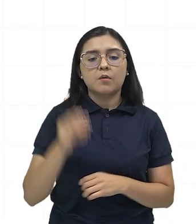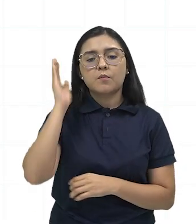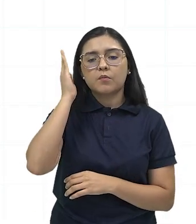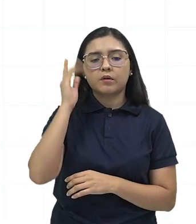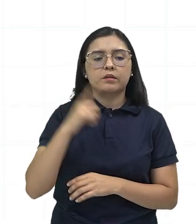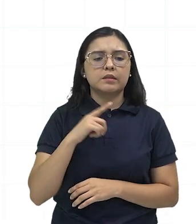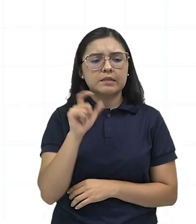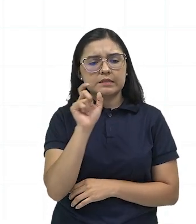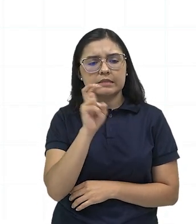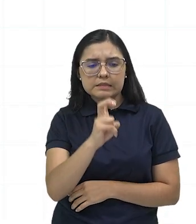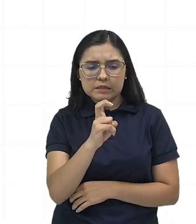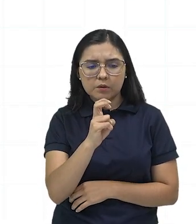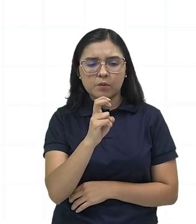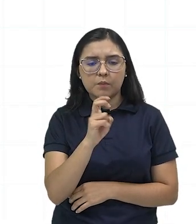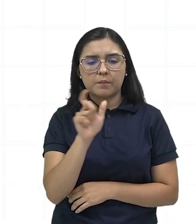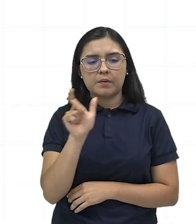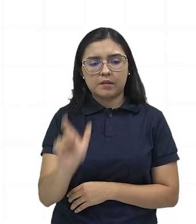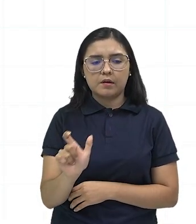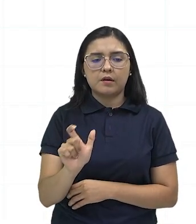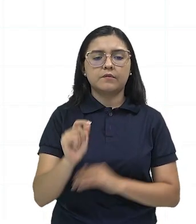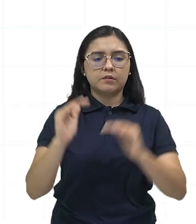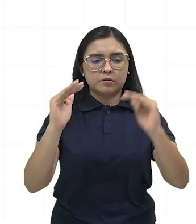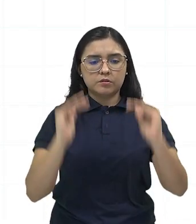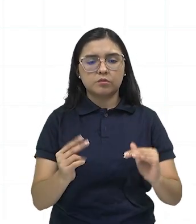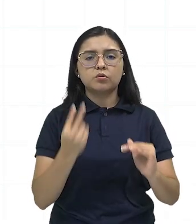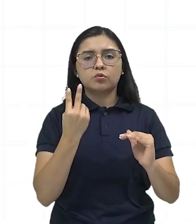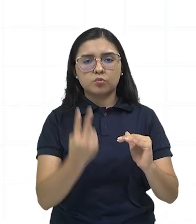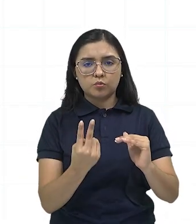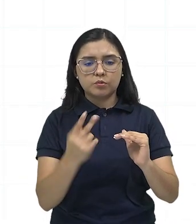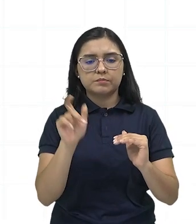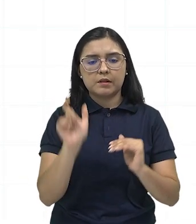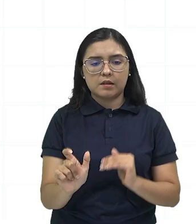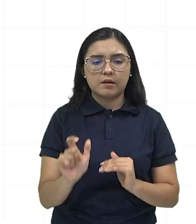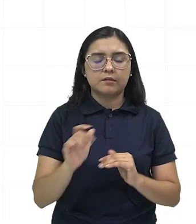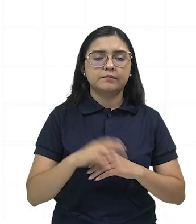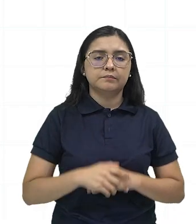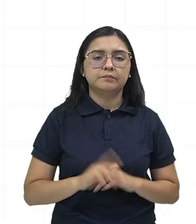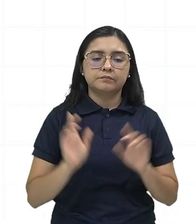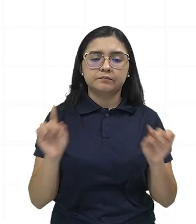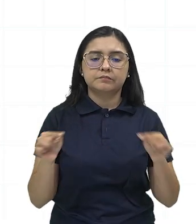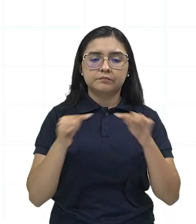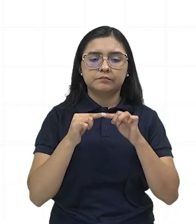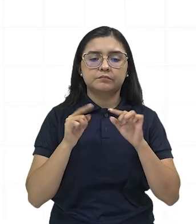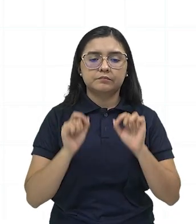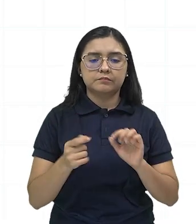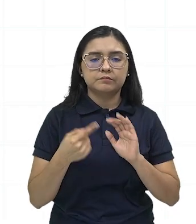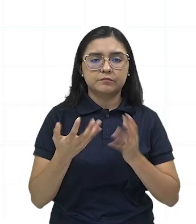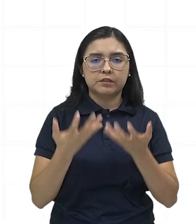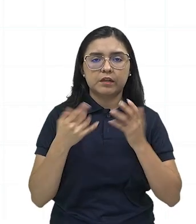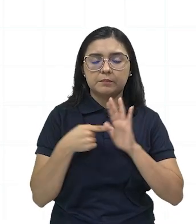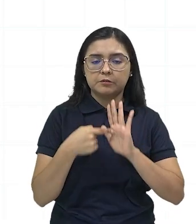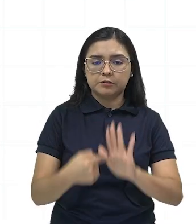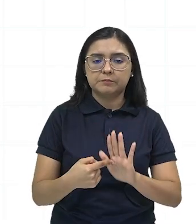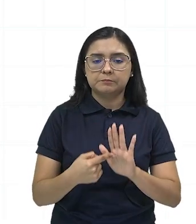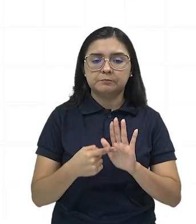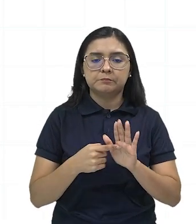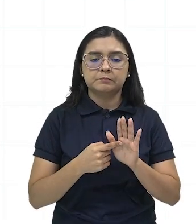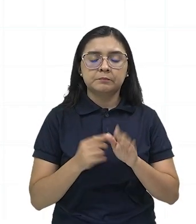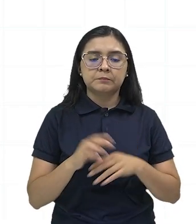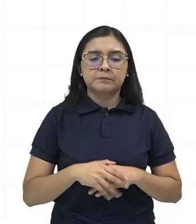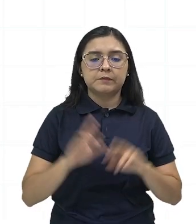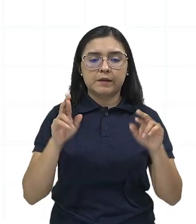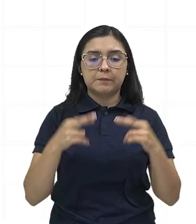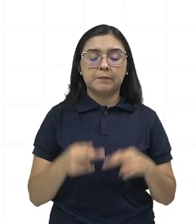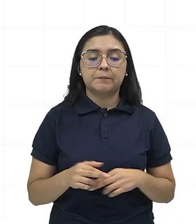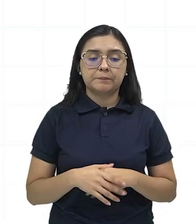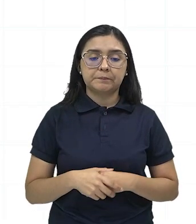Na sequência nós temos só 2. Então isso vai variar conforme a melodia que você quer transmitir nesse poema.